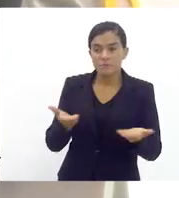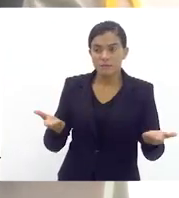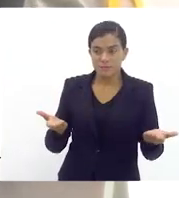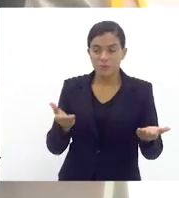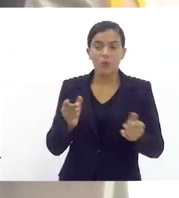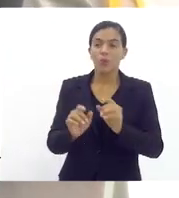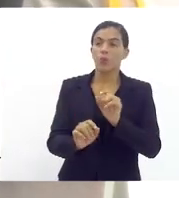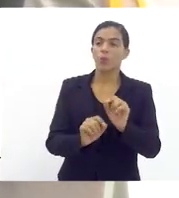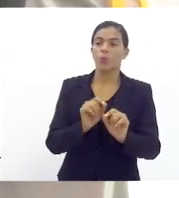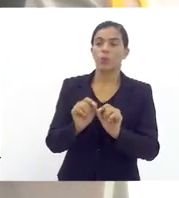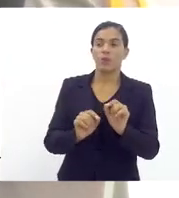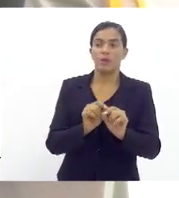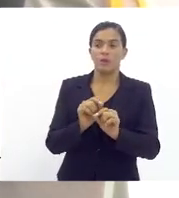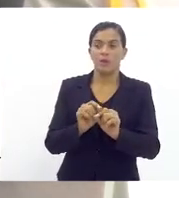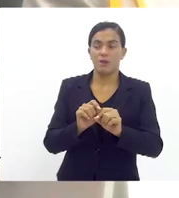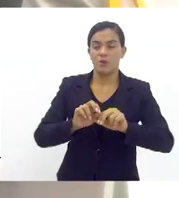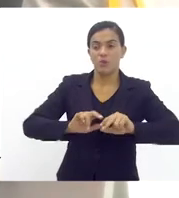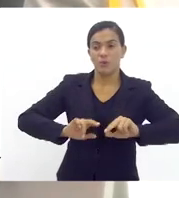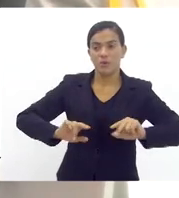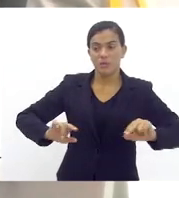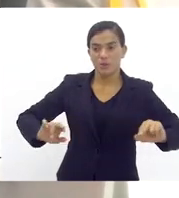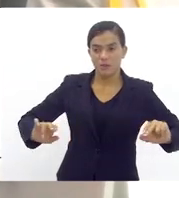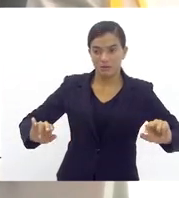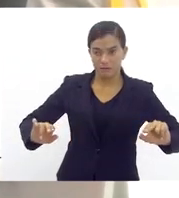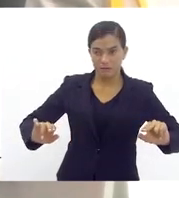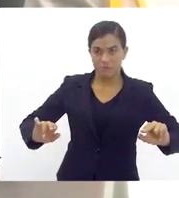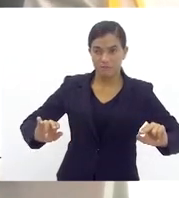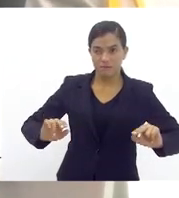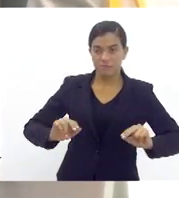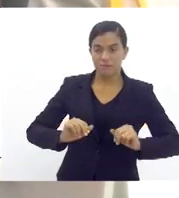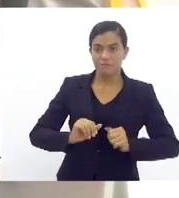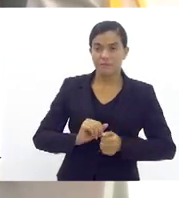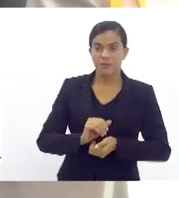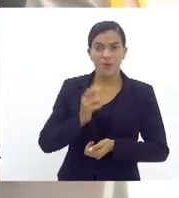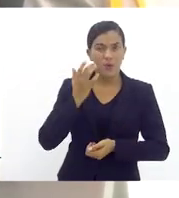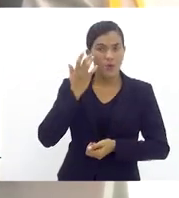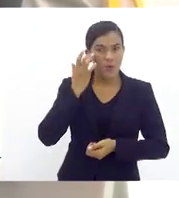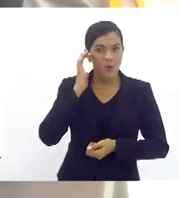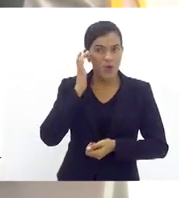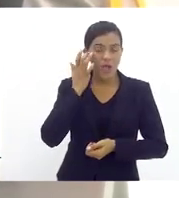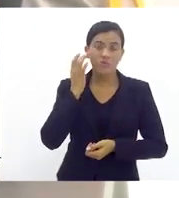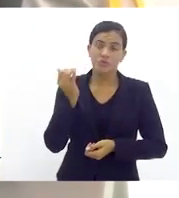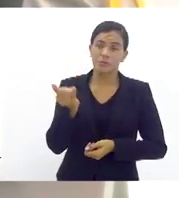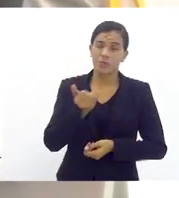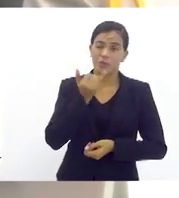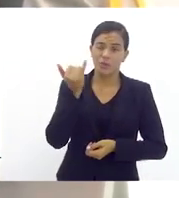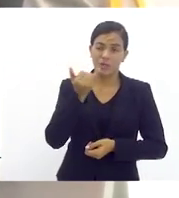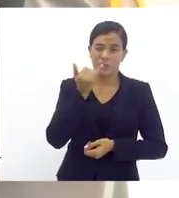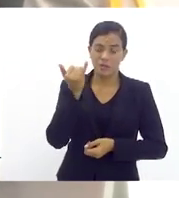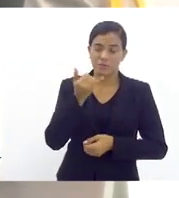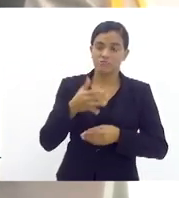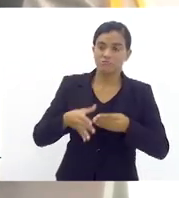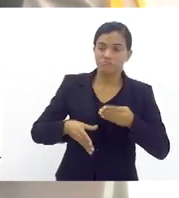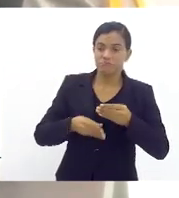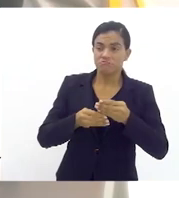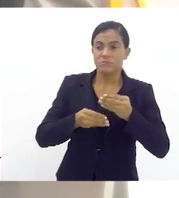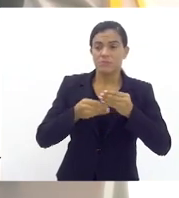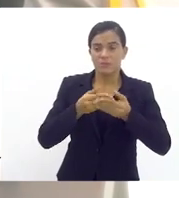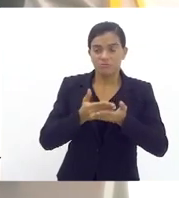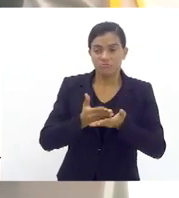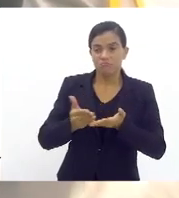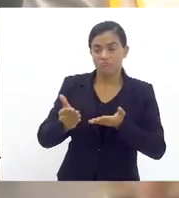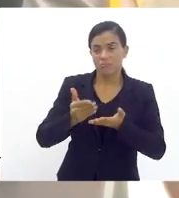o Nudiverses, porque acho que seria importante essa introdução para que vocês pudessem